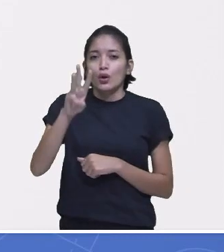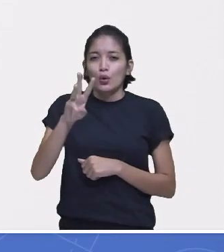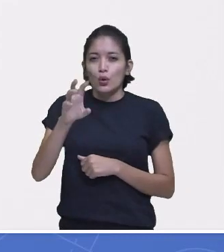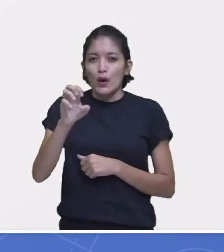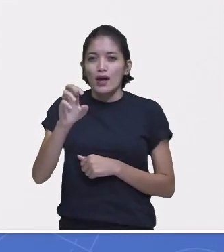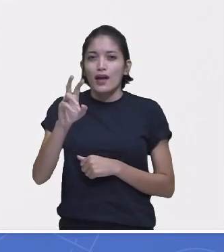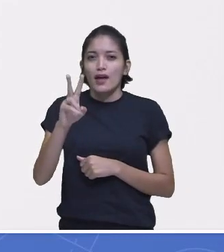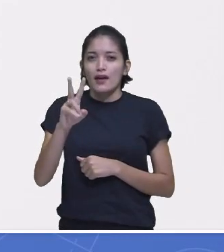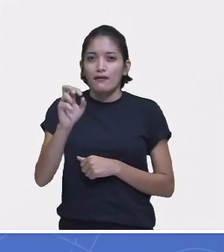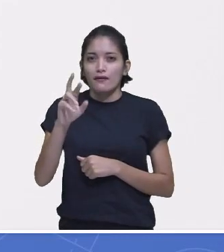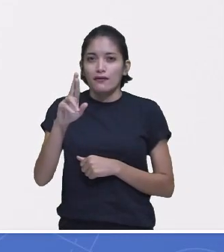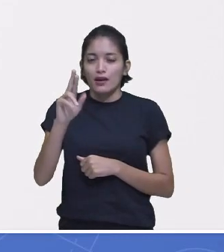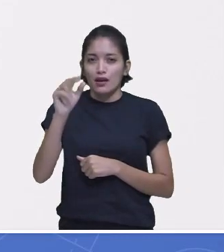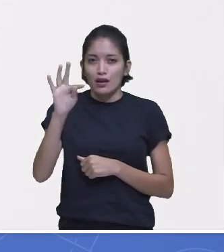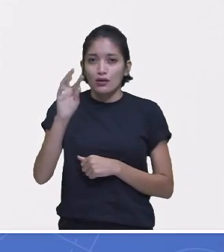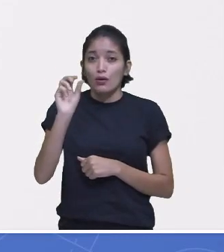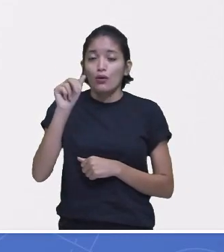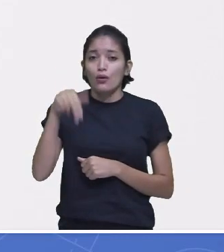B.